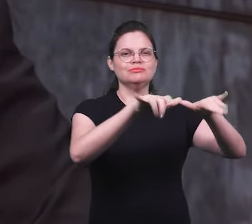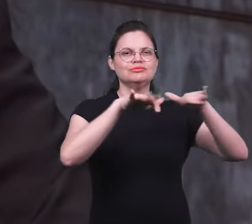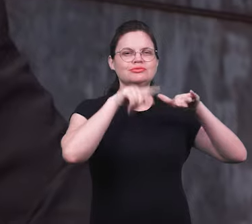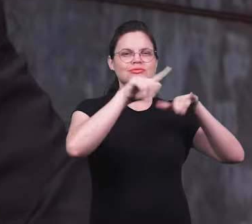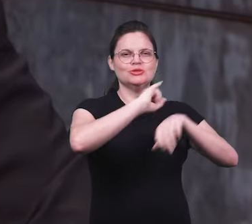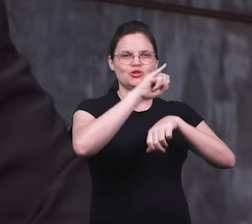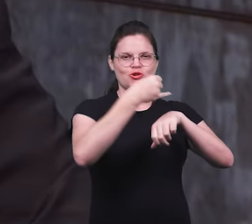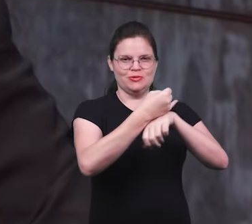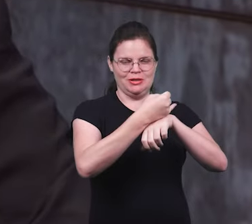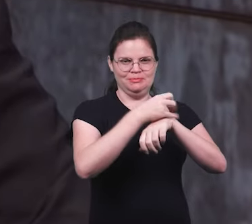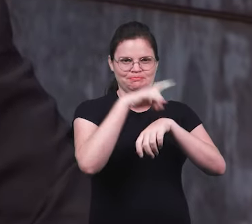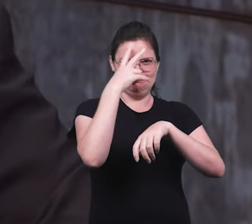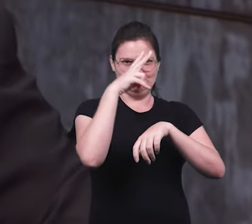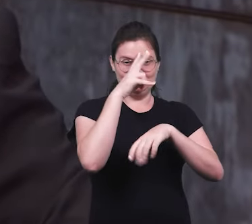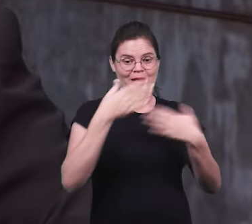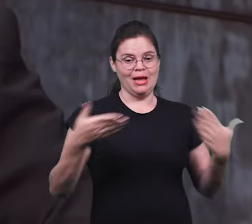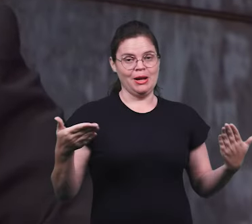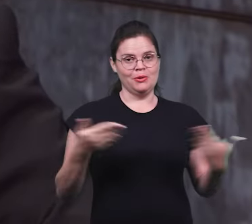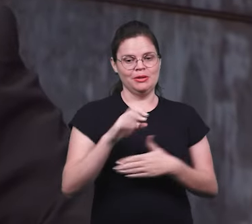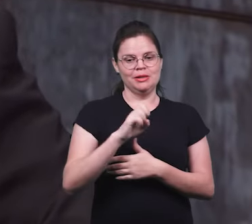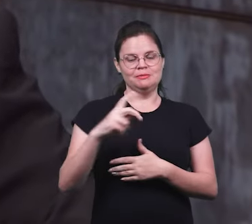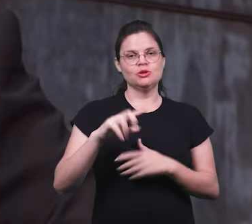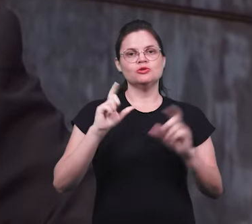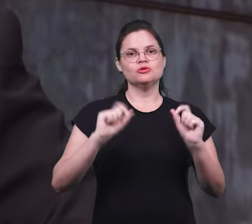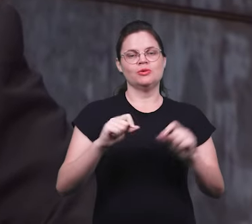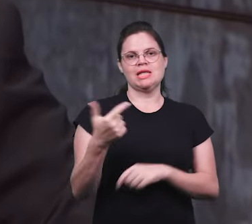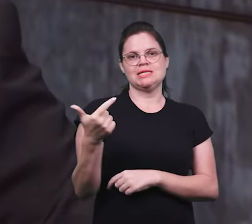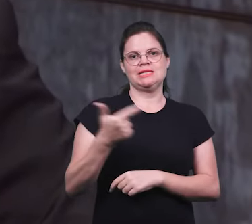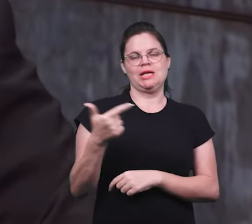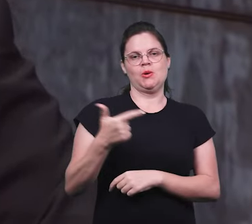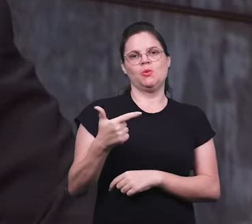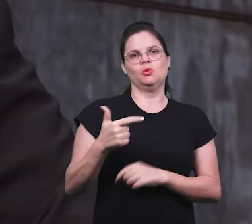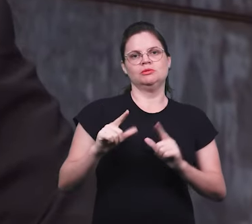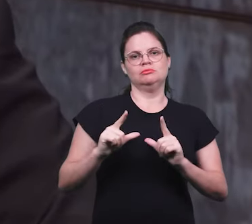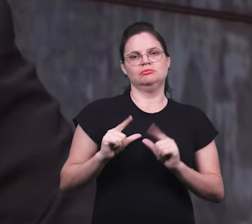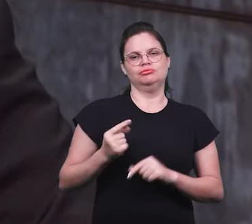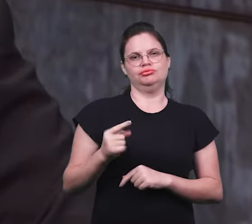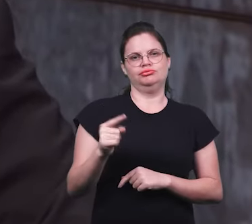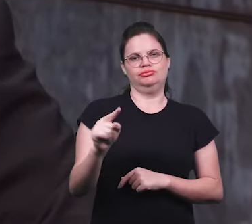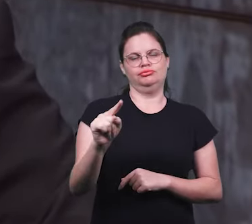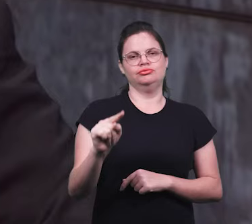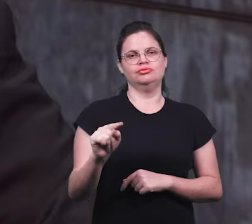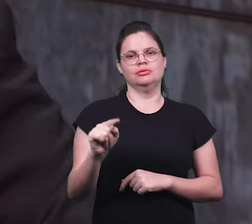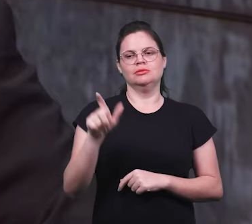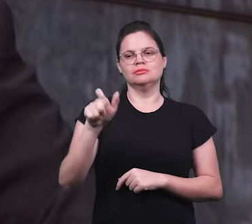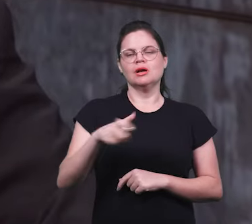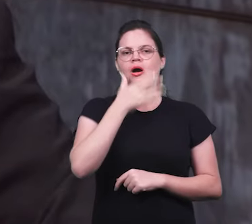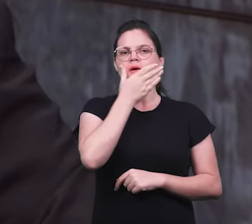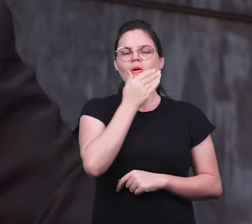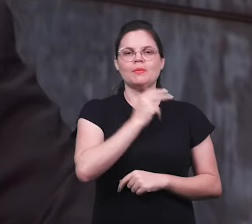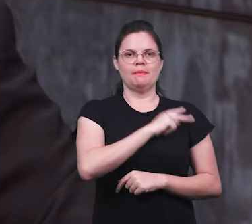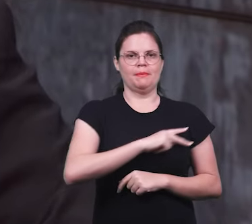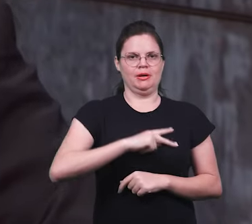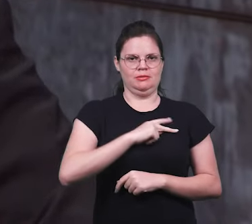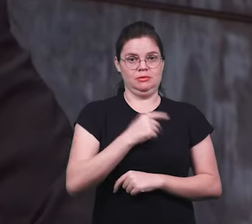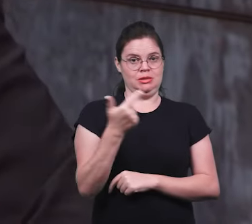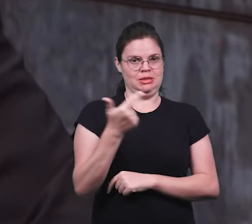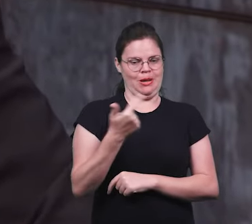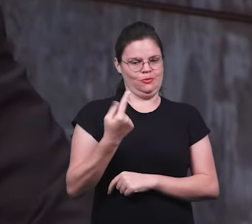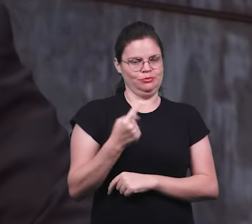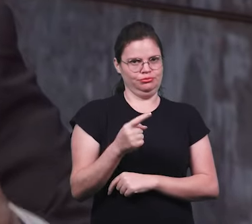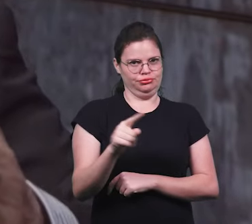episódio, nós vamos falar sobre a segunda viagem de Paulo. Estão conosco aqui para falar do assunto do episódio